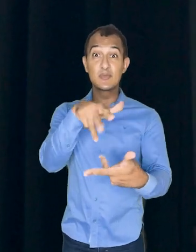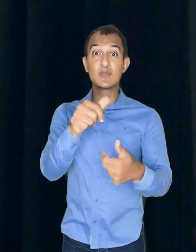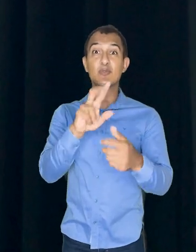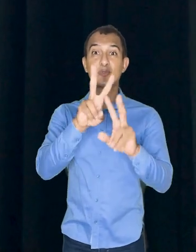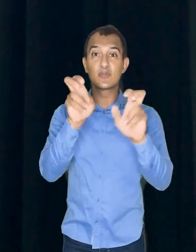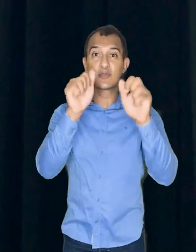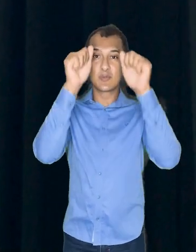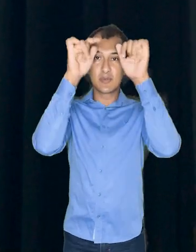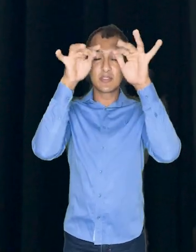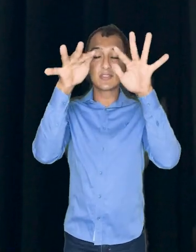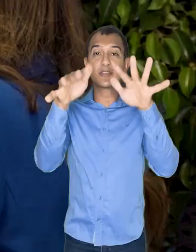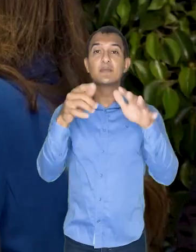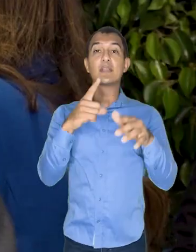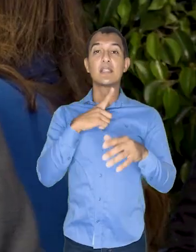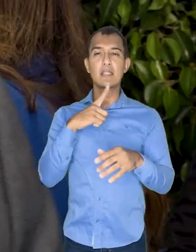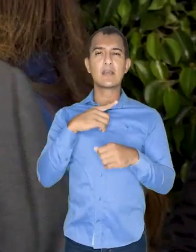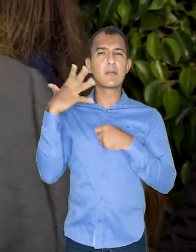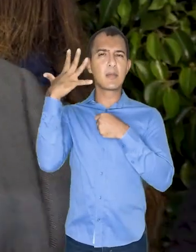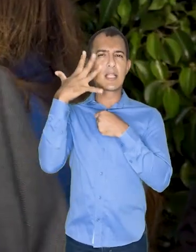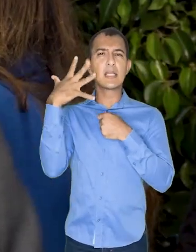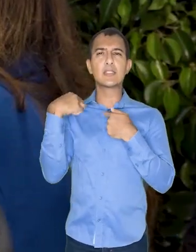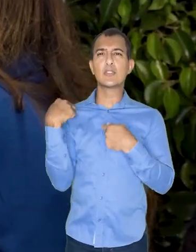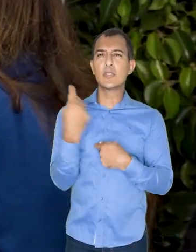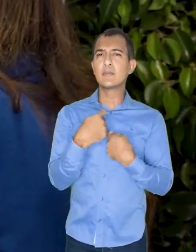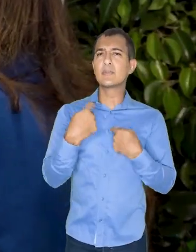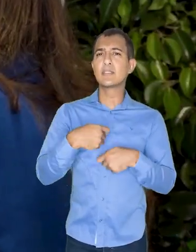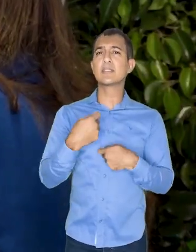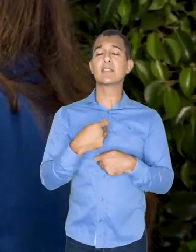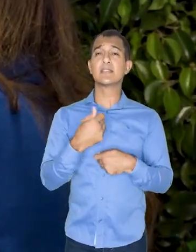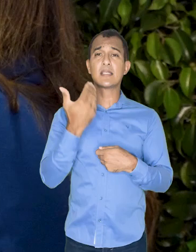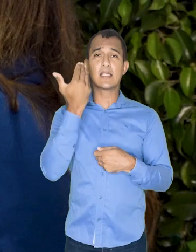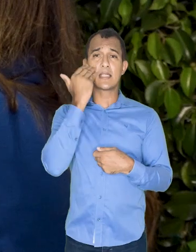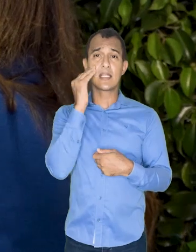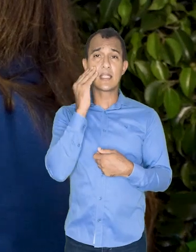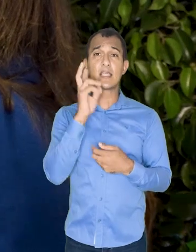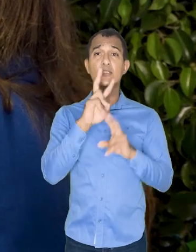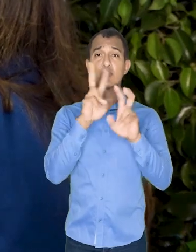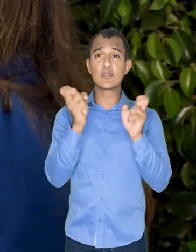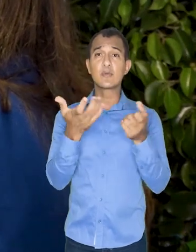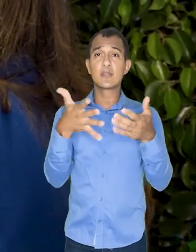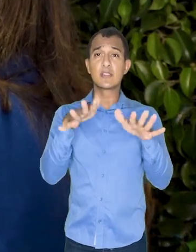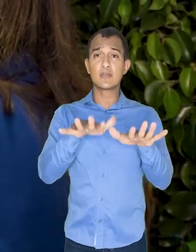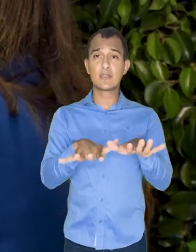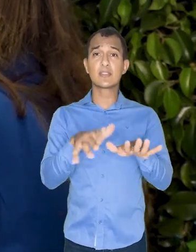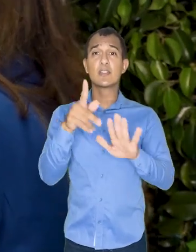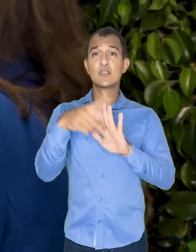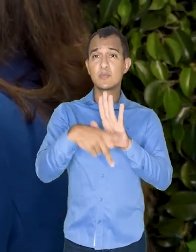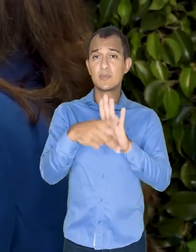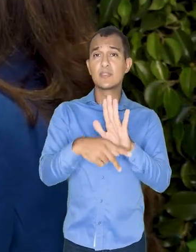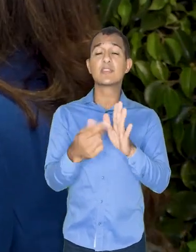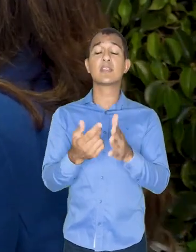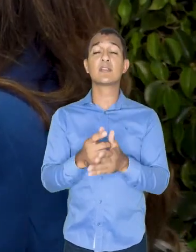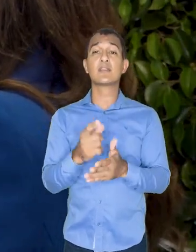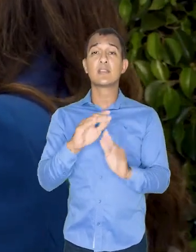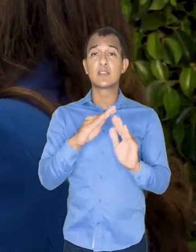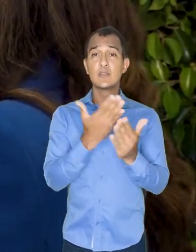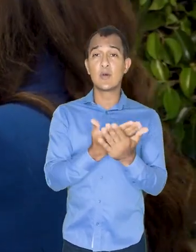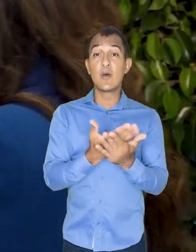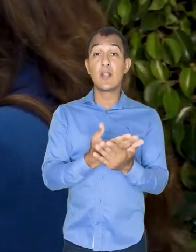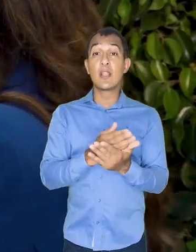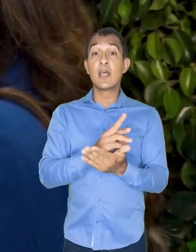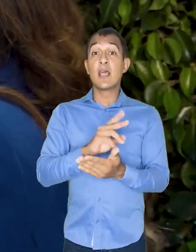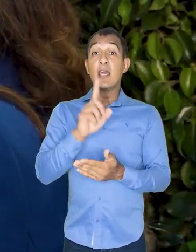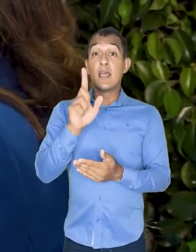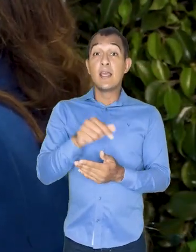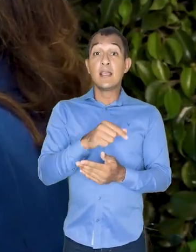que palestrou sobre o tema. Outra coisa que nós temos que entender, né, em relação à inclusão e projetos de inclusão na escola, né,